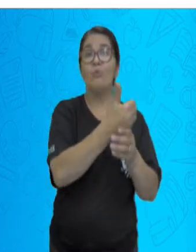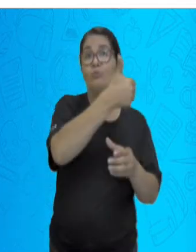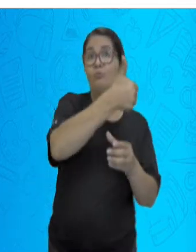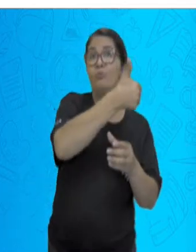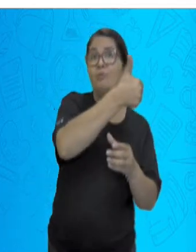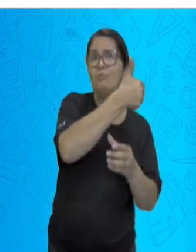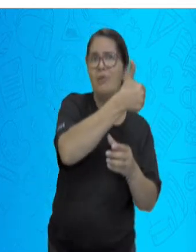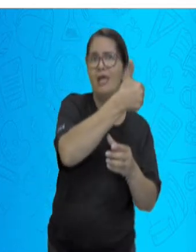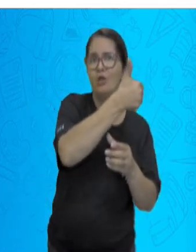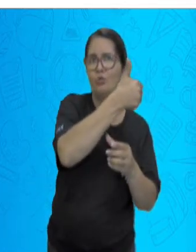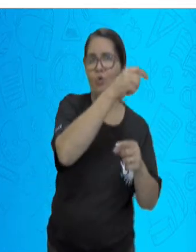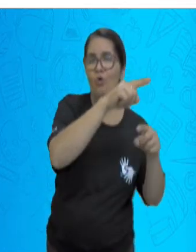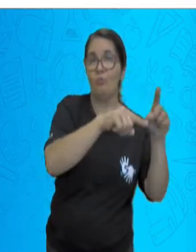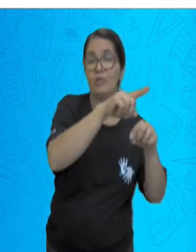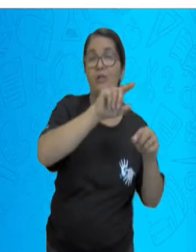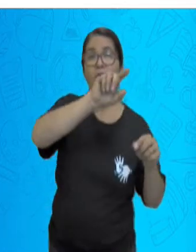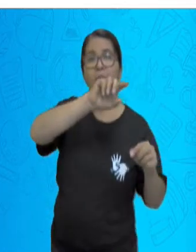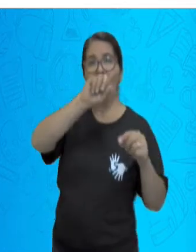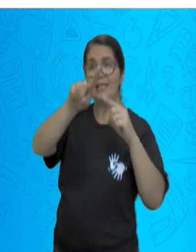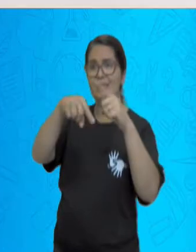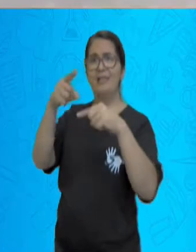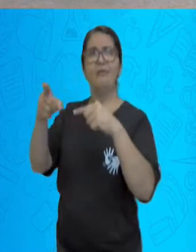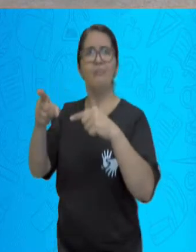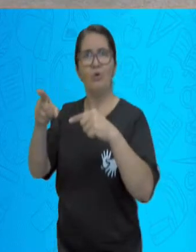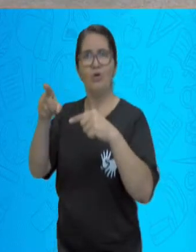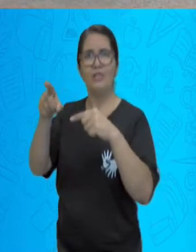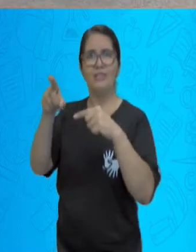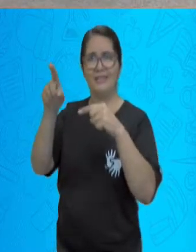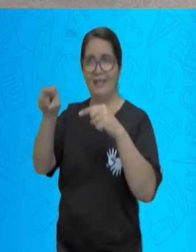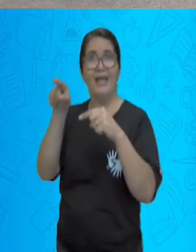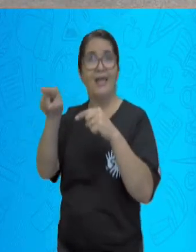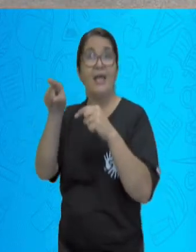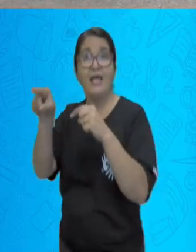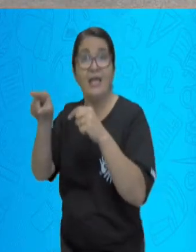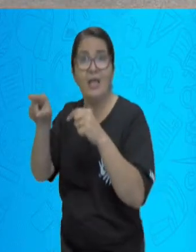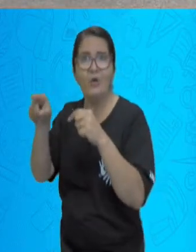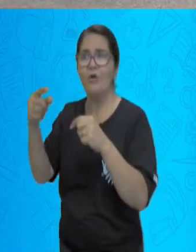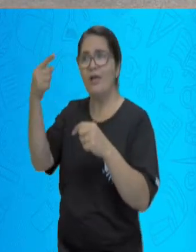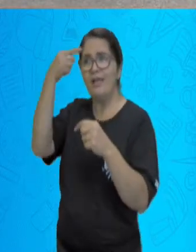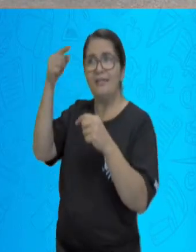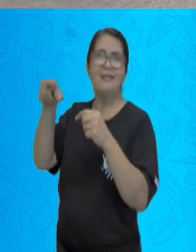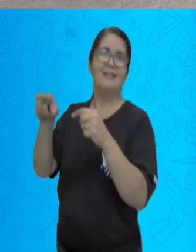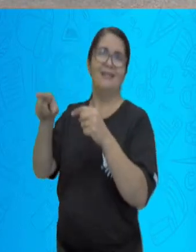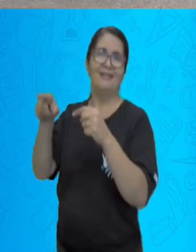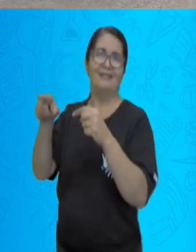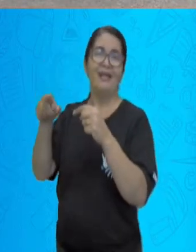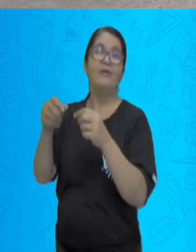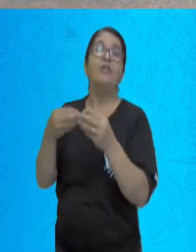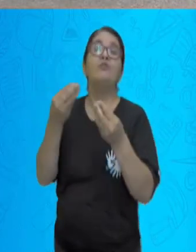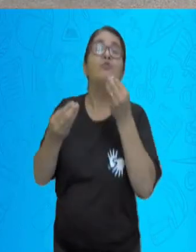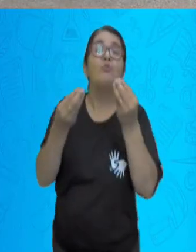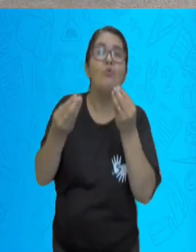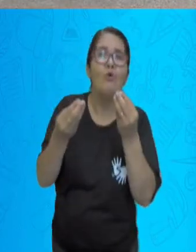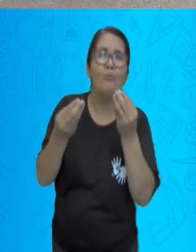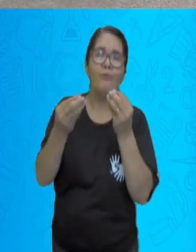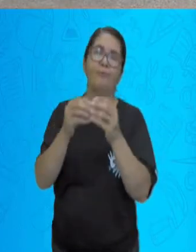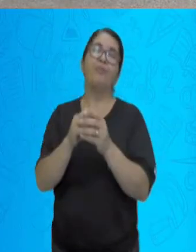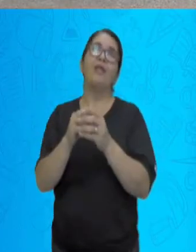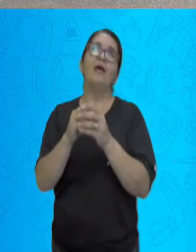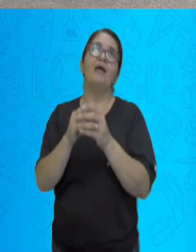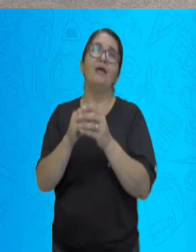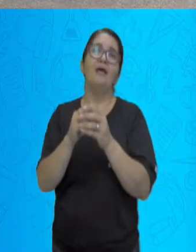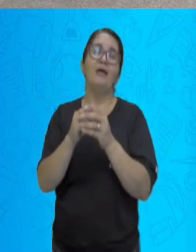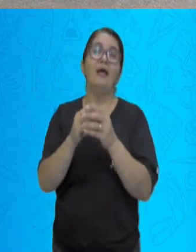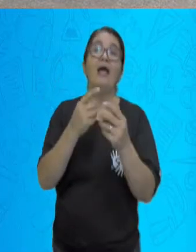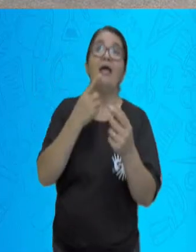vamos lá. A existência do substantivo abstrato é para nomear uma ação,